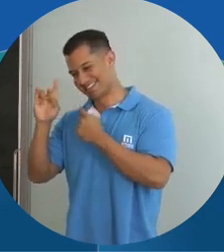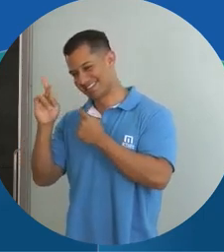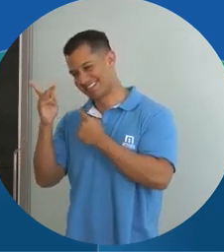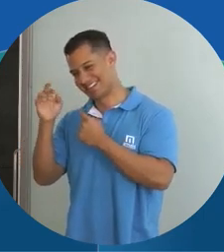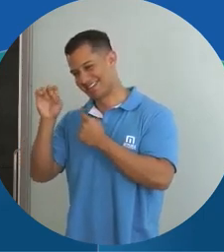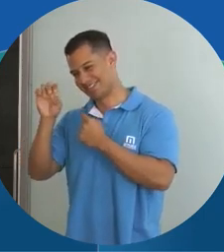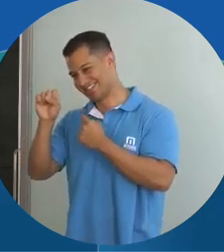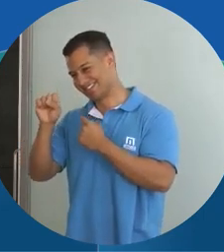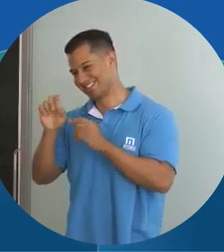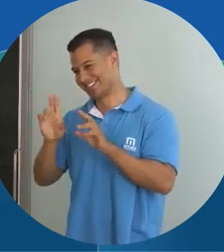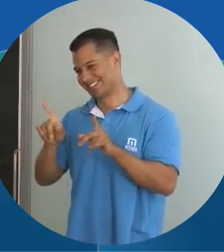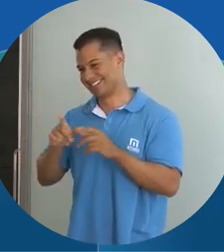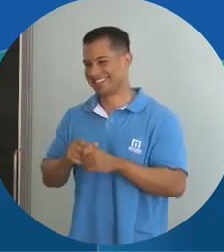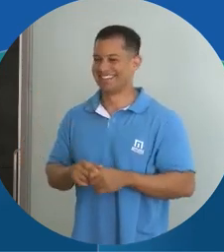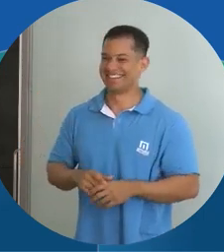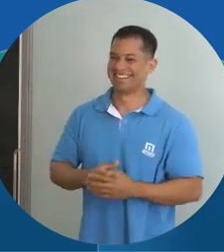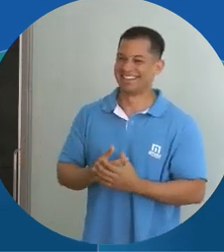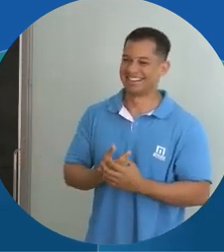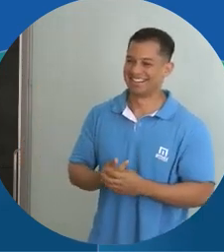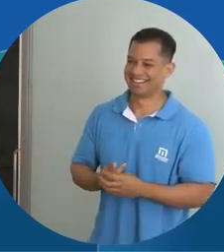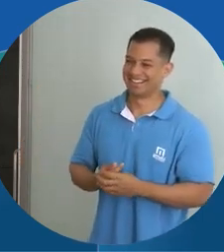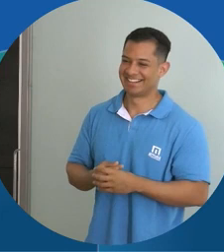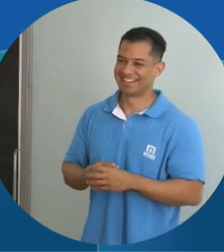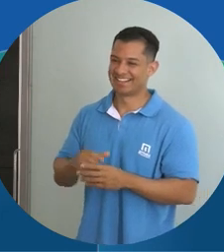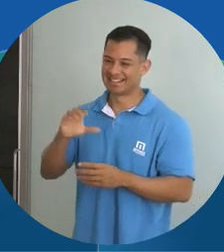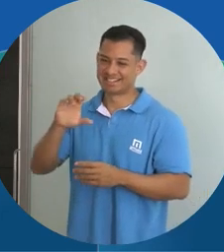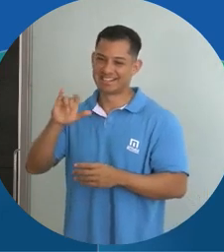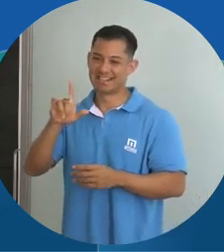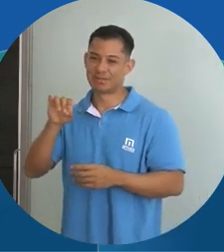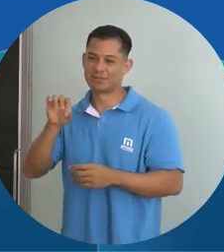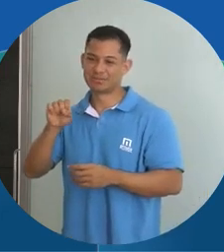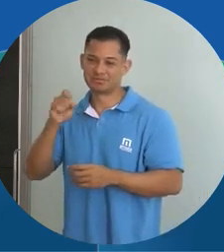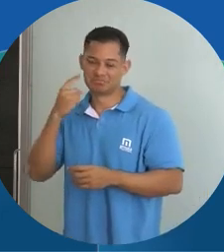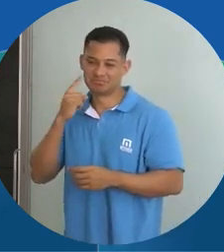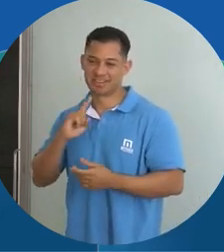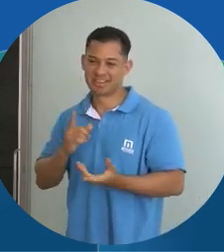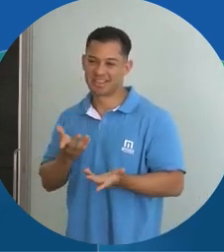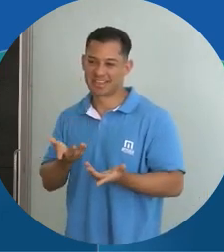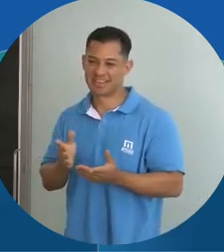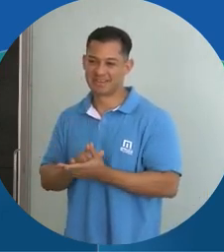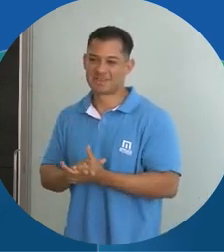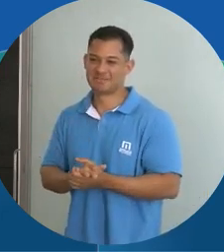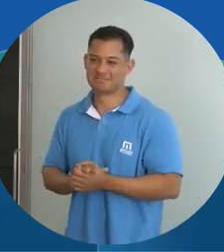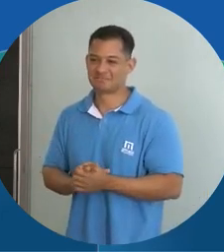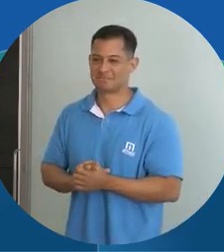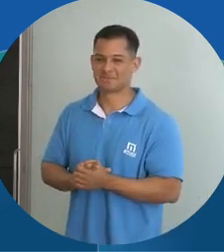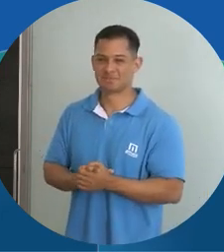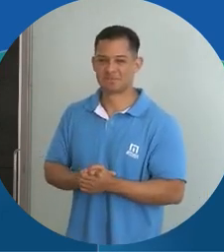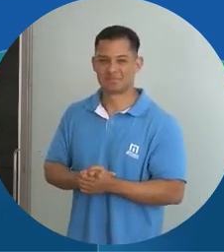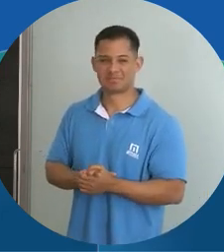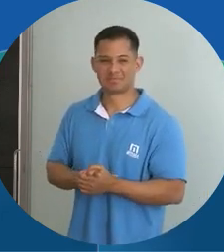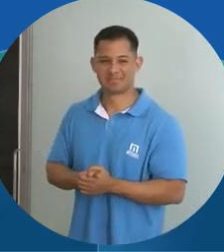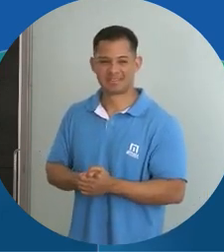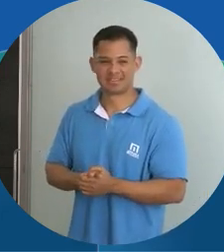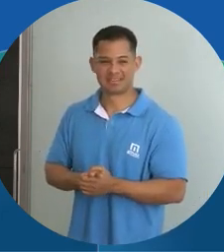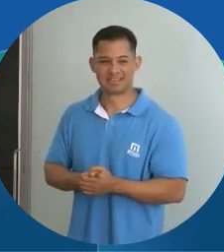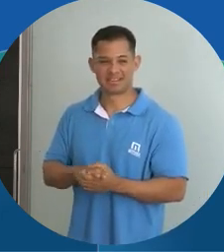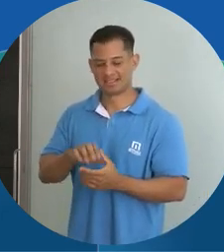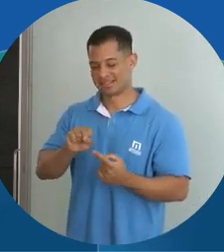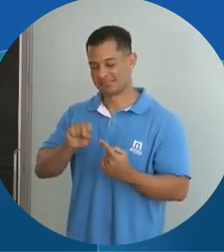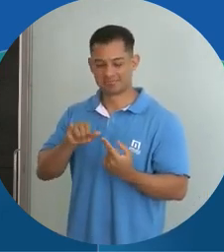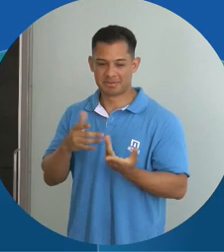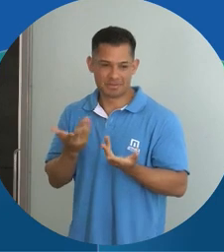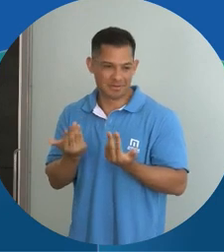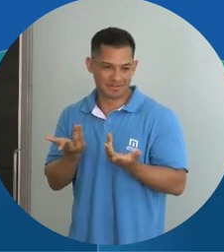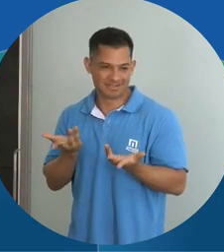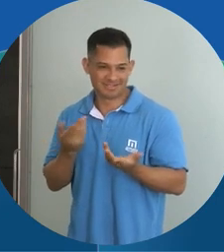da estrutura, mas o bloco de fundação ele foi tratado como sapata no primeiro momento para pegar o